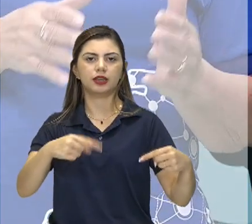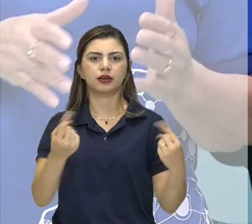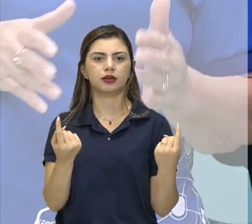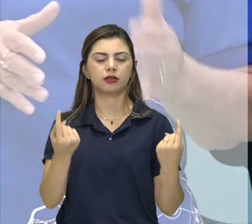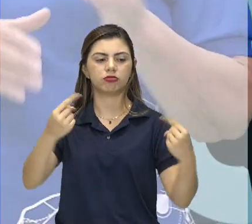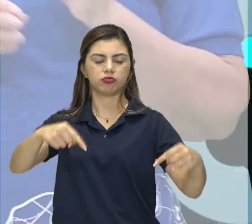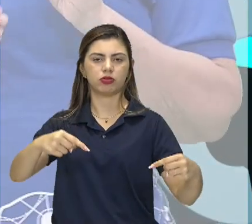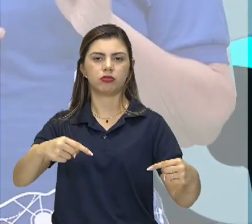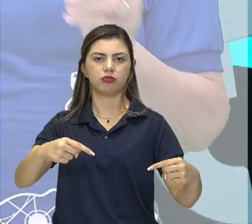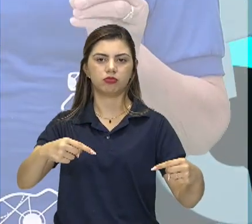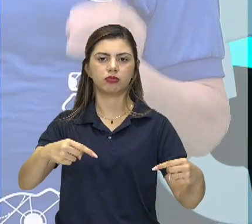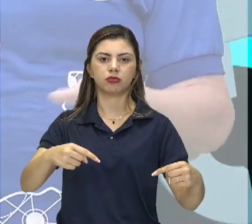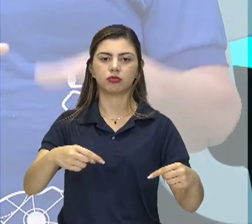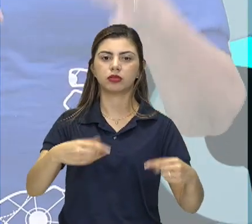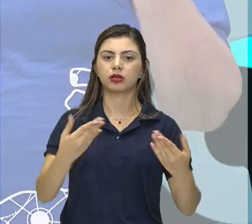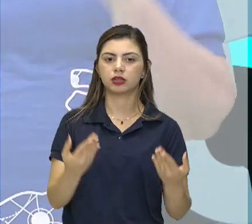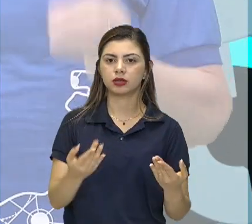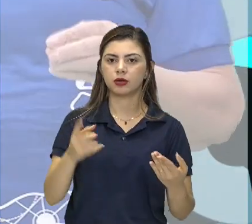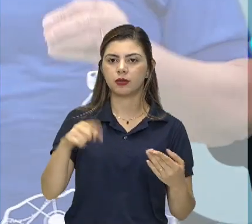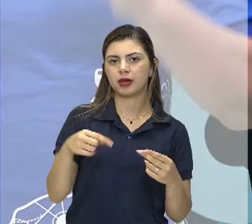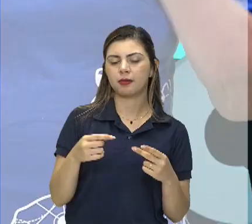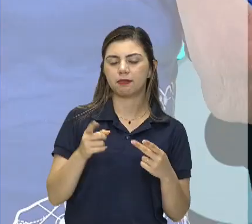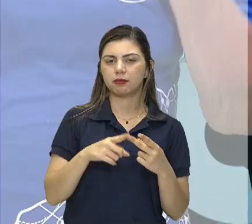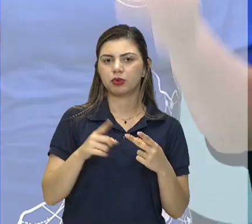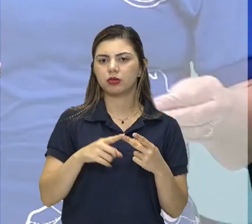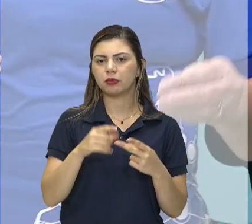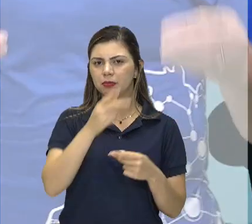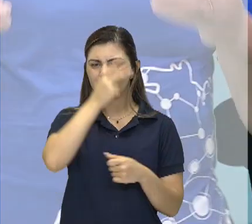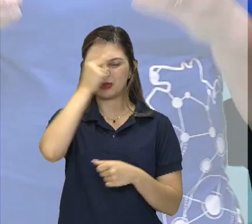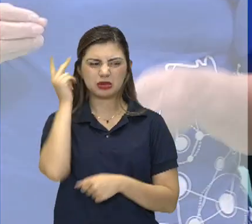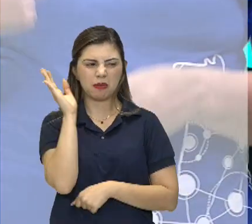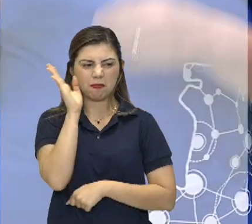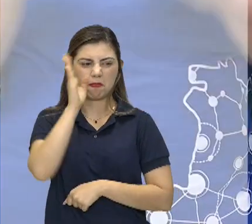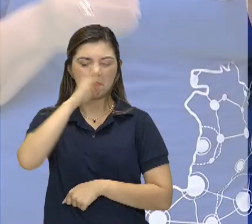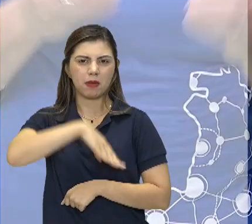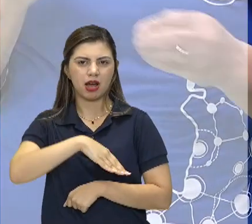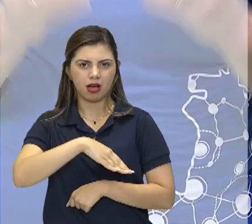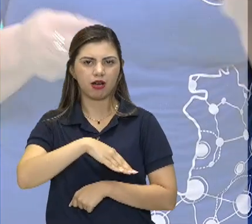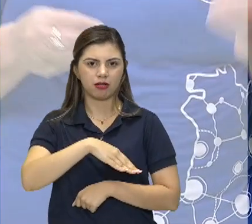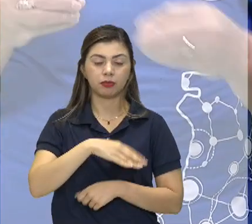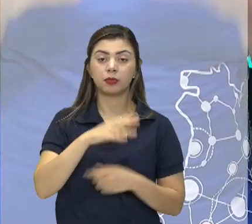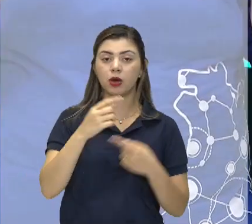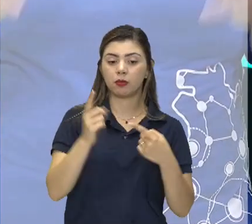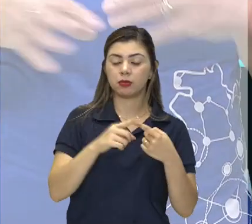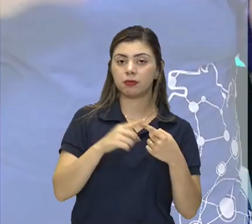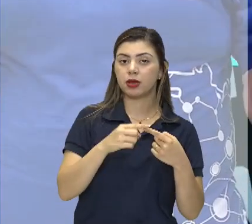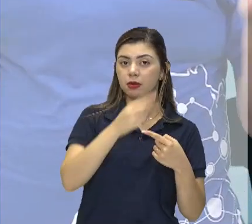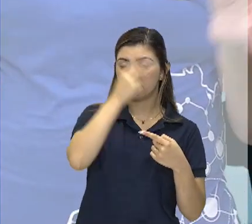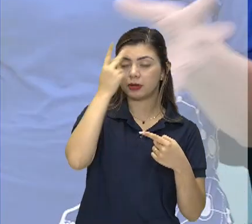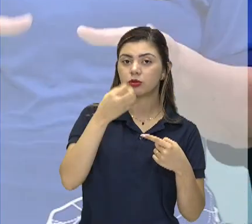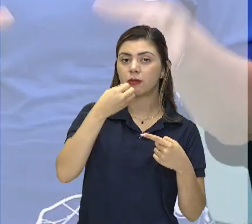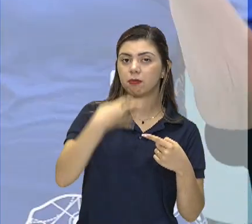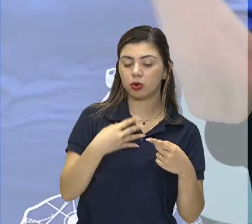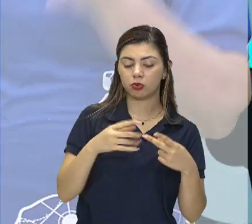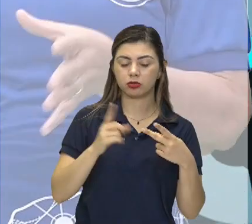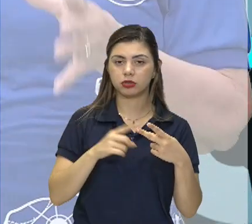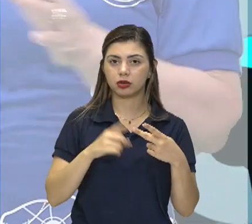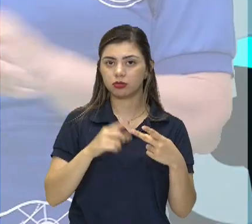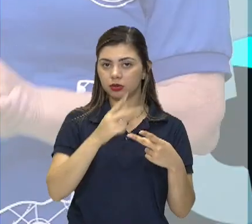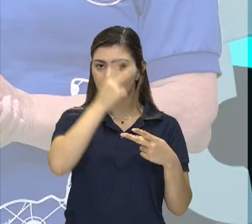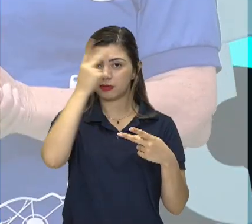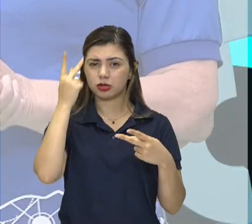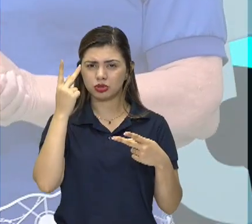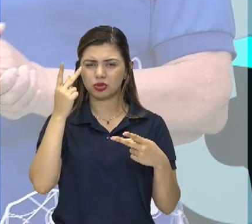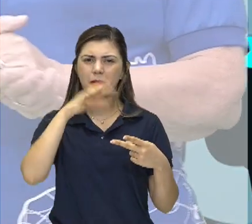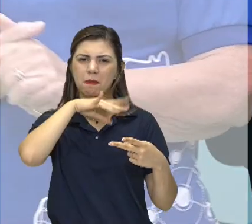o antagonista é o mau caráter, é aquela pessoa de má índole, que está sempre perseguindo a mocinha ou o mocinho, que